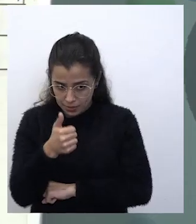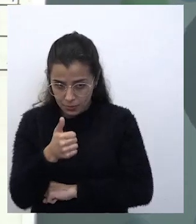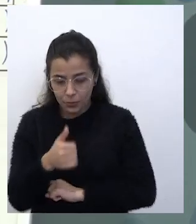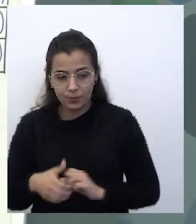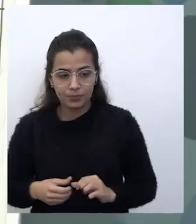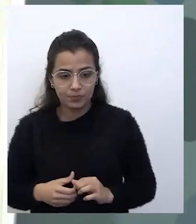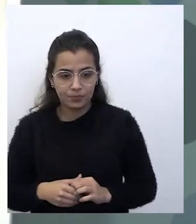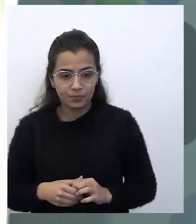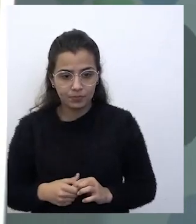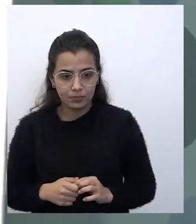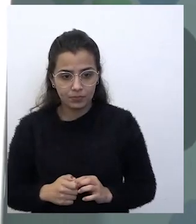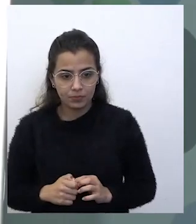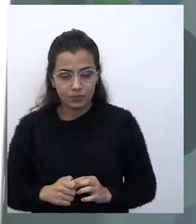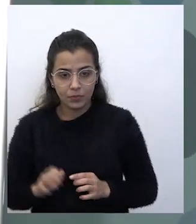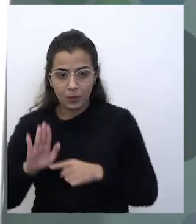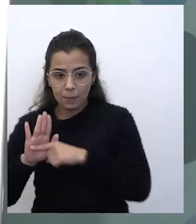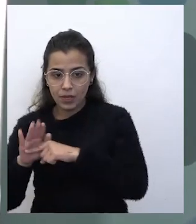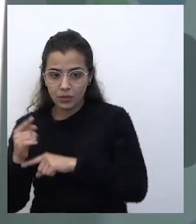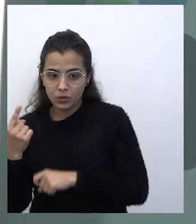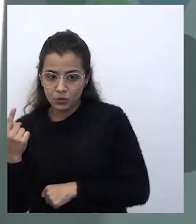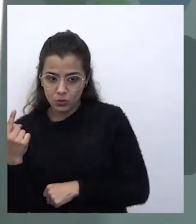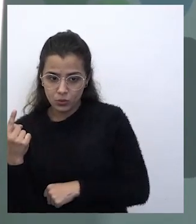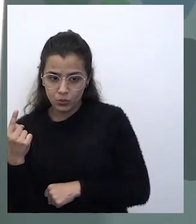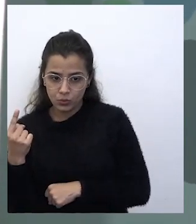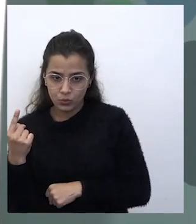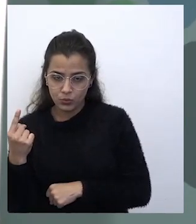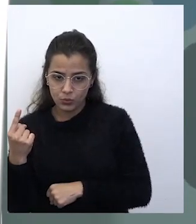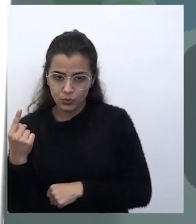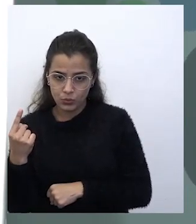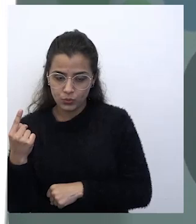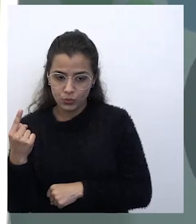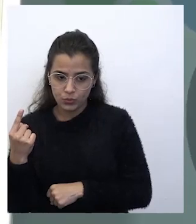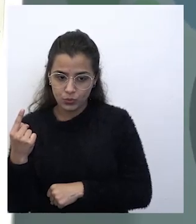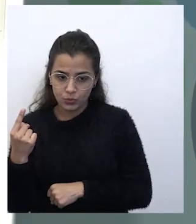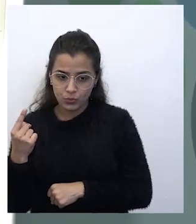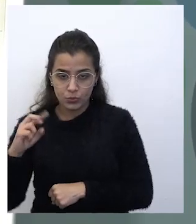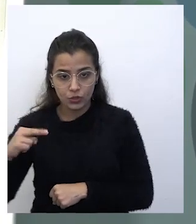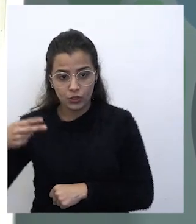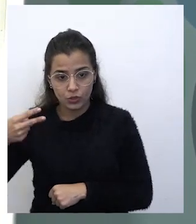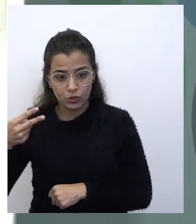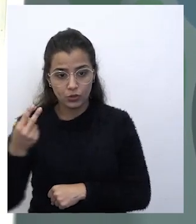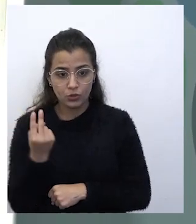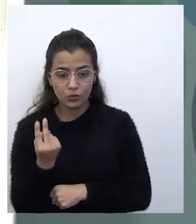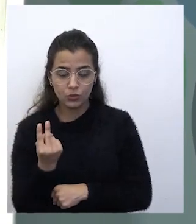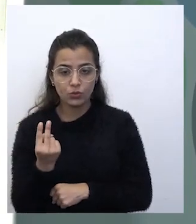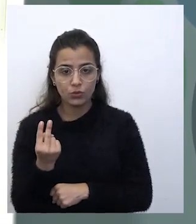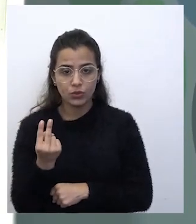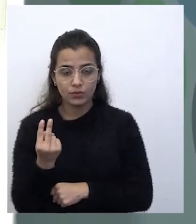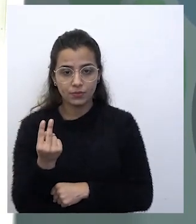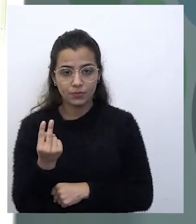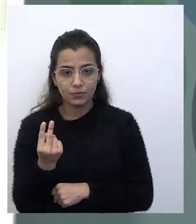depois trocando o sinal. Então, menos 1 vai ser substituído aqui, vai ficar menos 1 elevado ao quadrado, mais 2 vezes menos